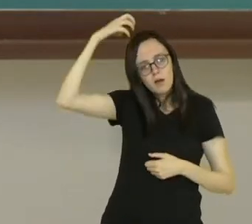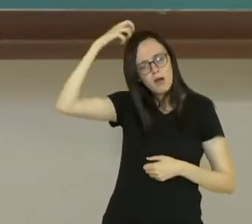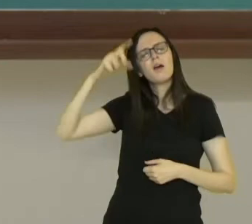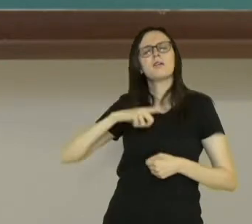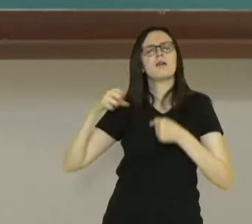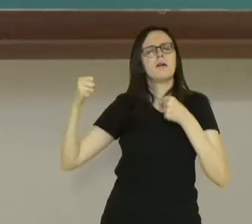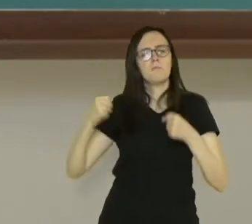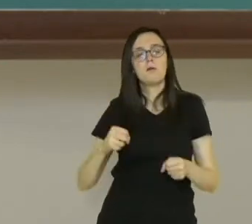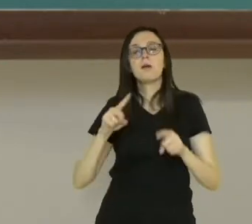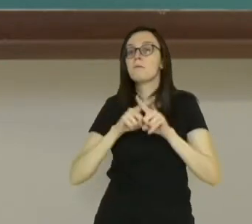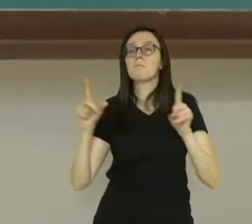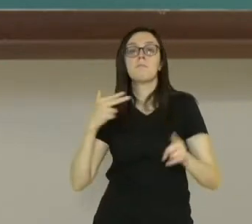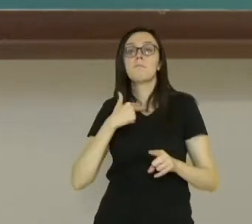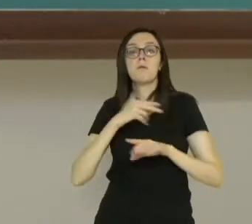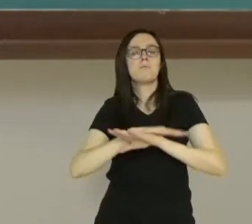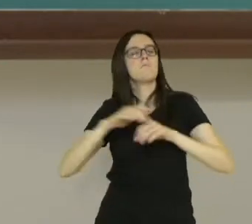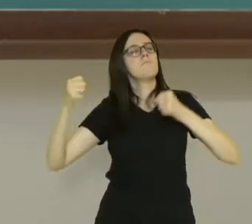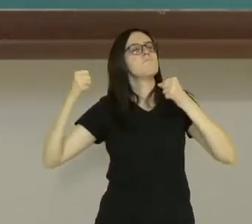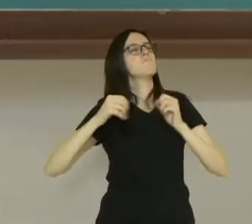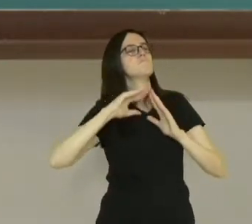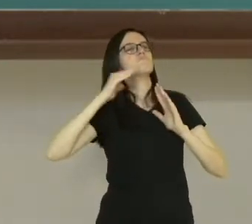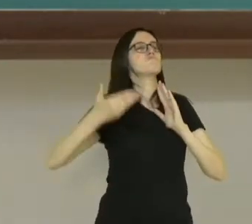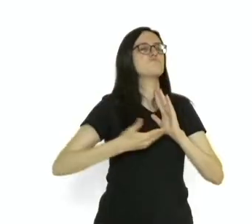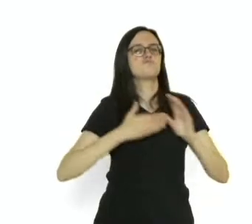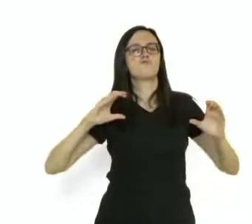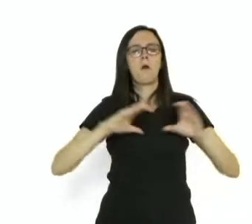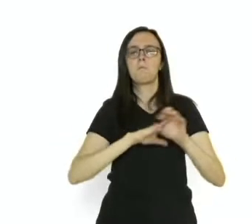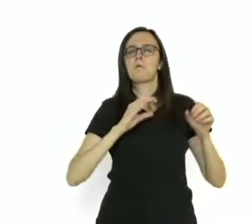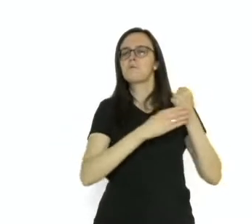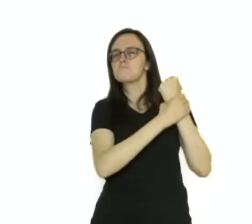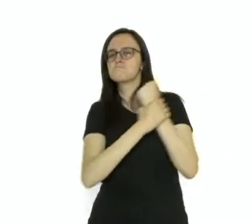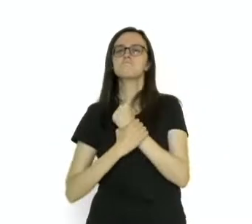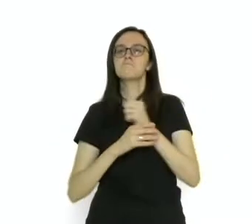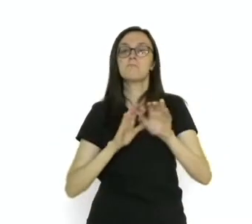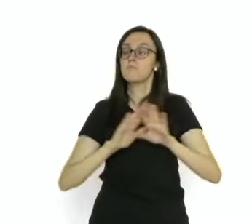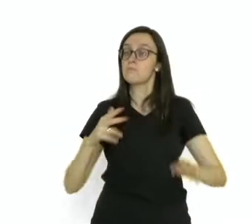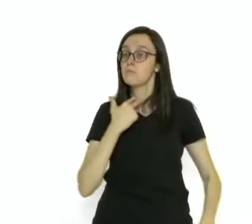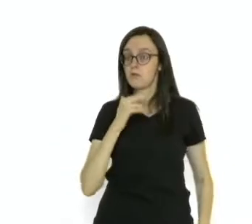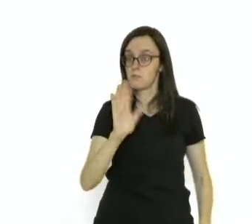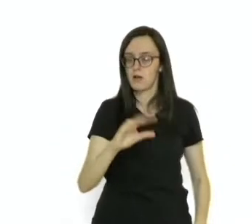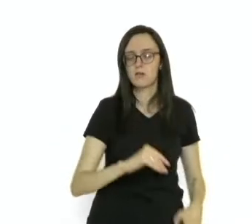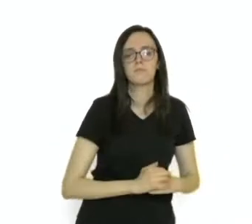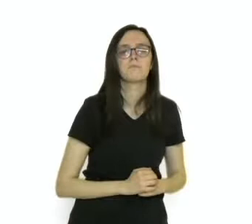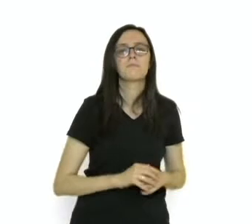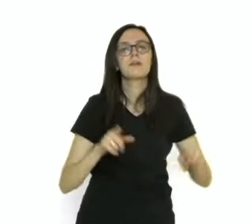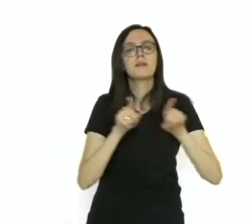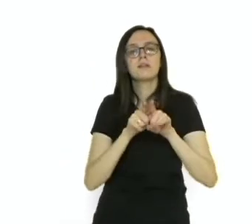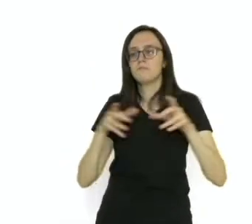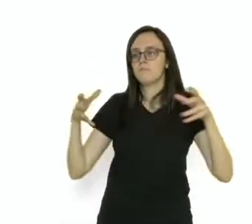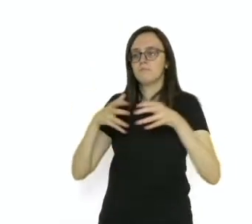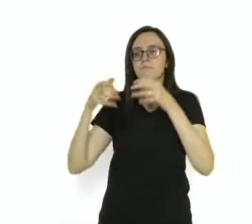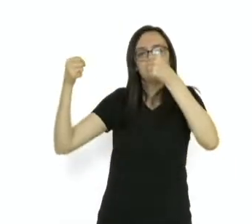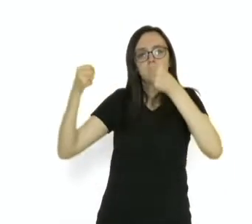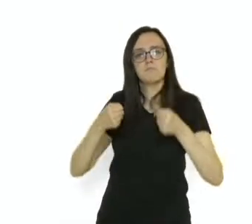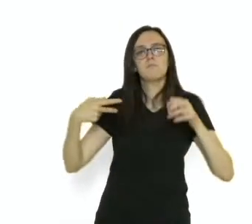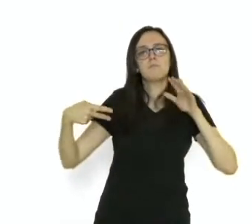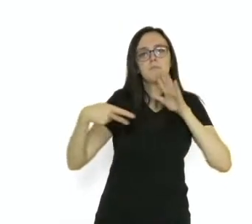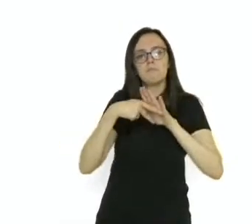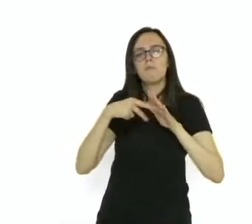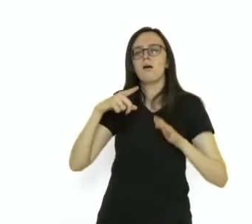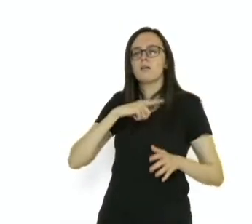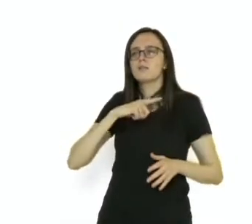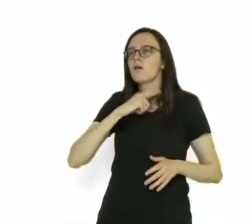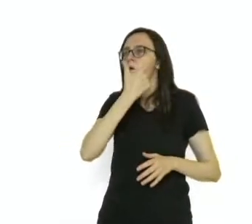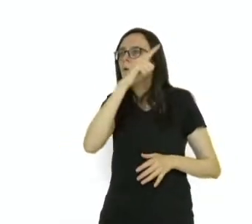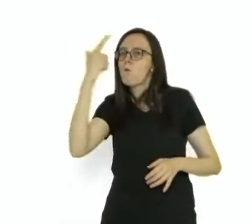na verdade ele não tinha mais aquele poder absoluto. Nesse período também, forças estrangeiras com o apoio do rei e de nobres